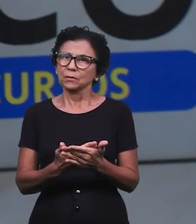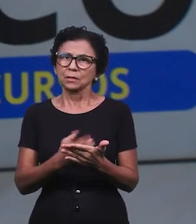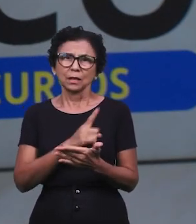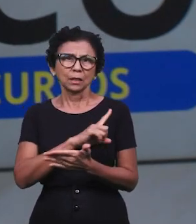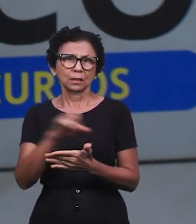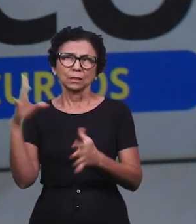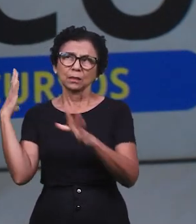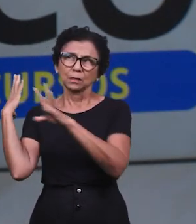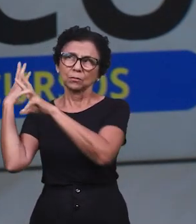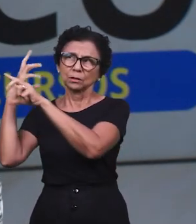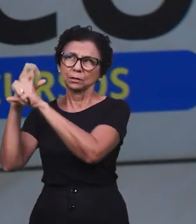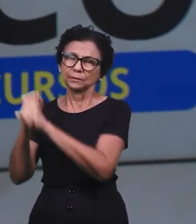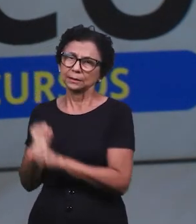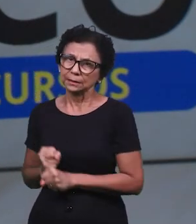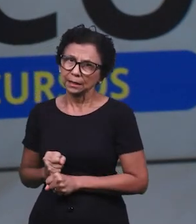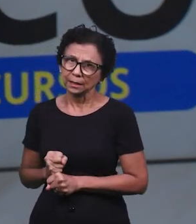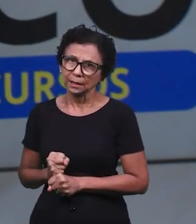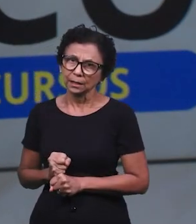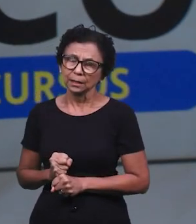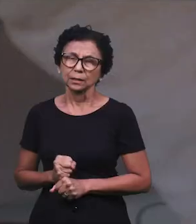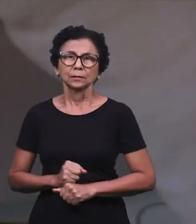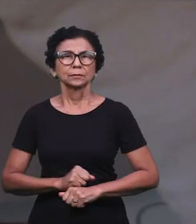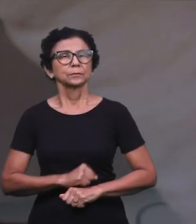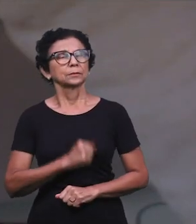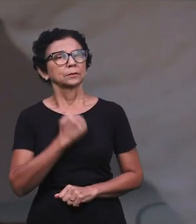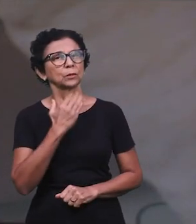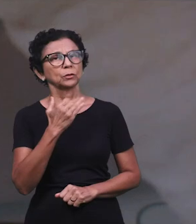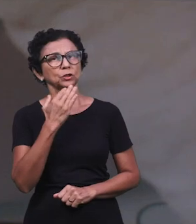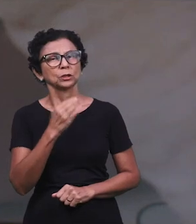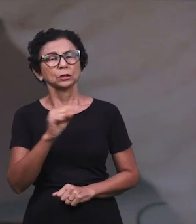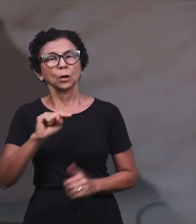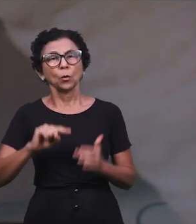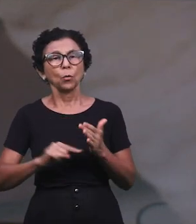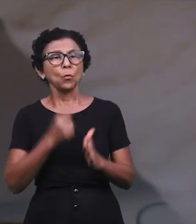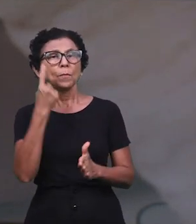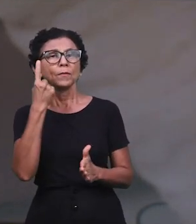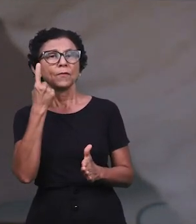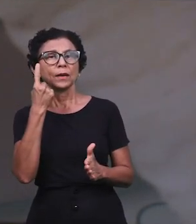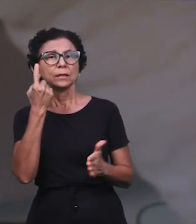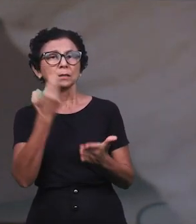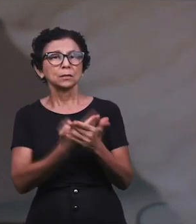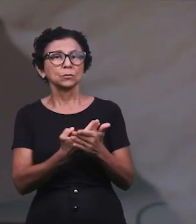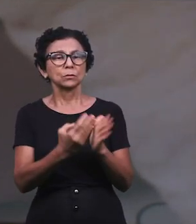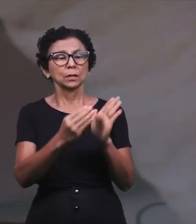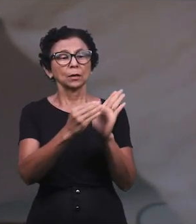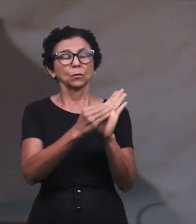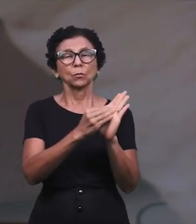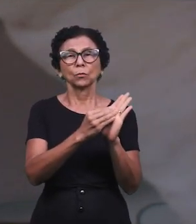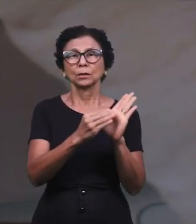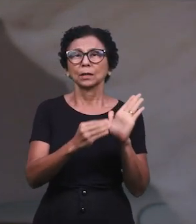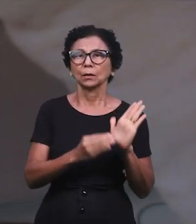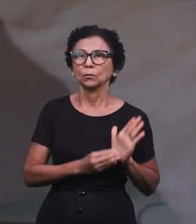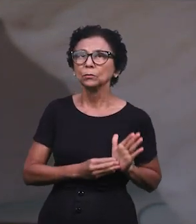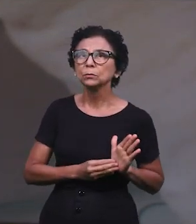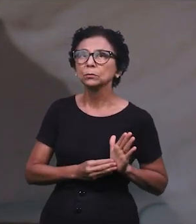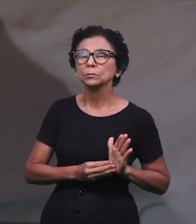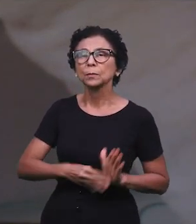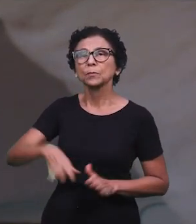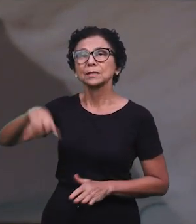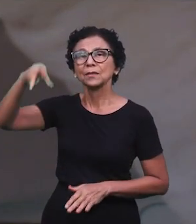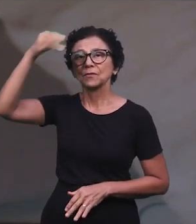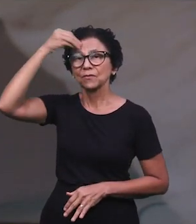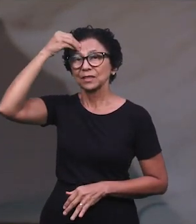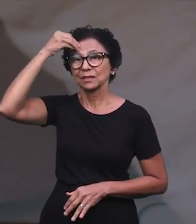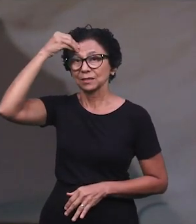conteúdo uma única vez, tá certo? O processo de aprendizado, de retenção e fixação dos